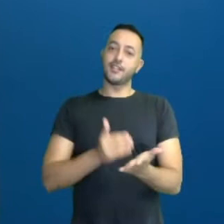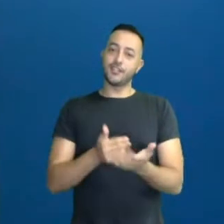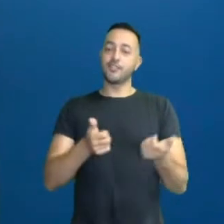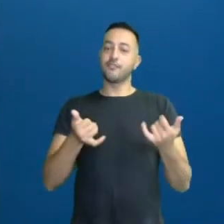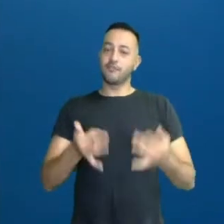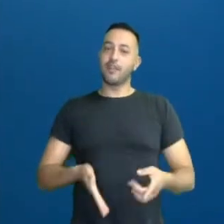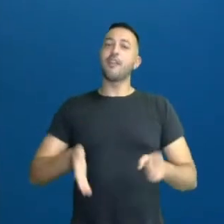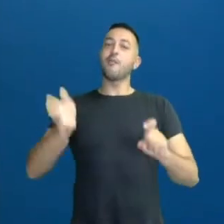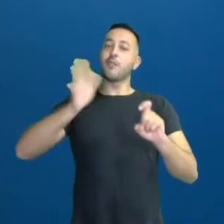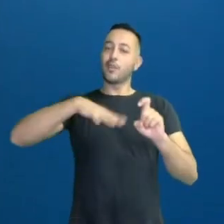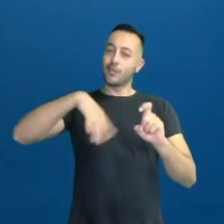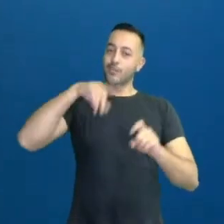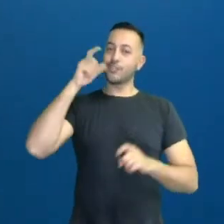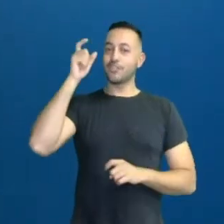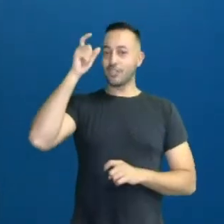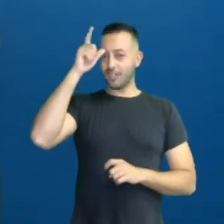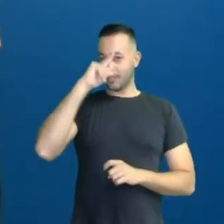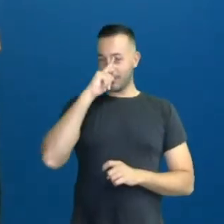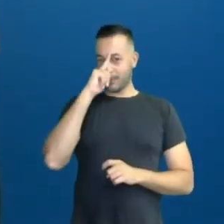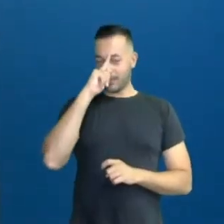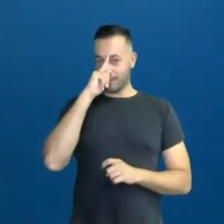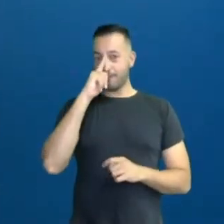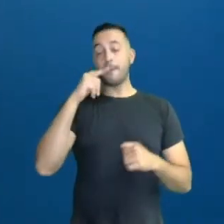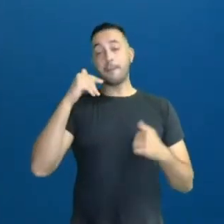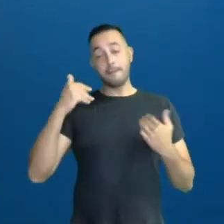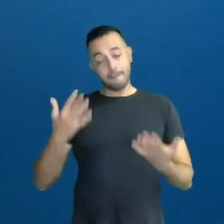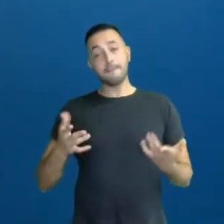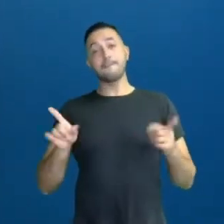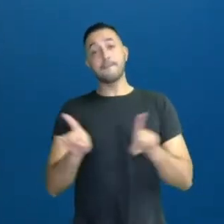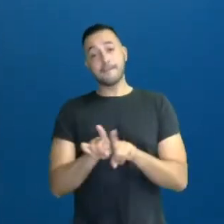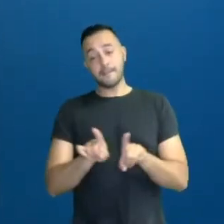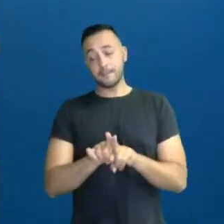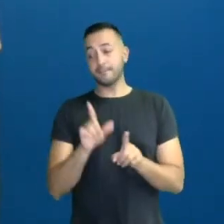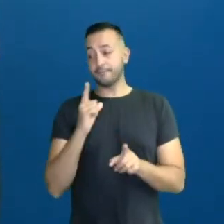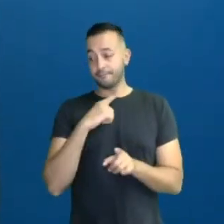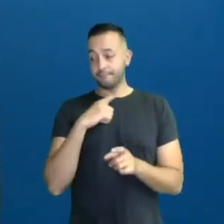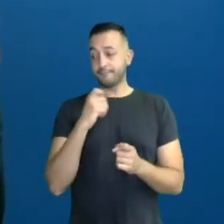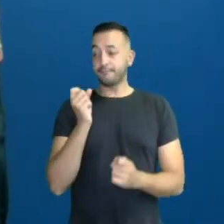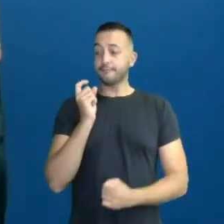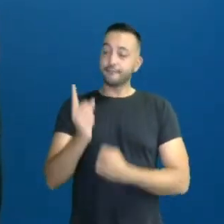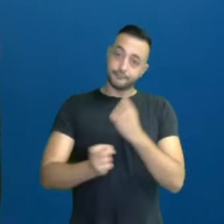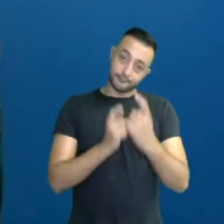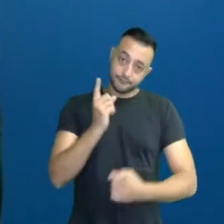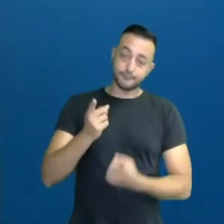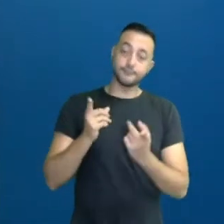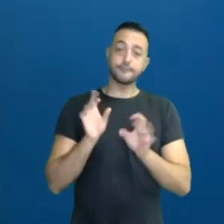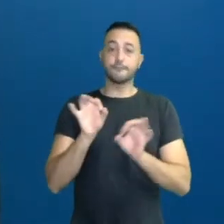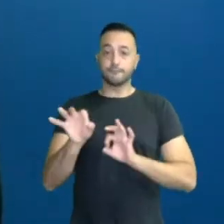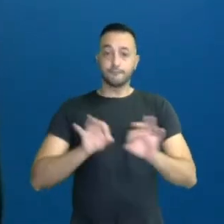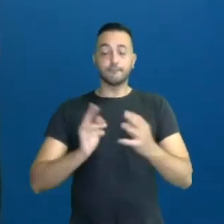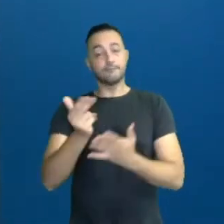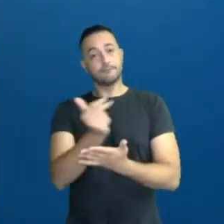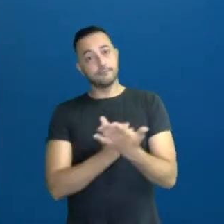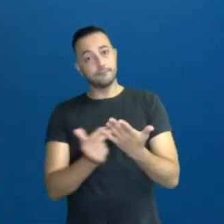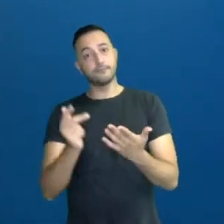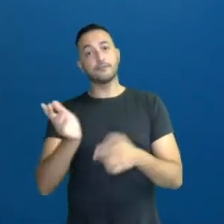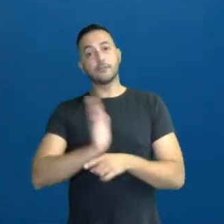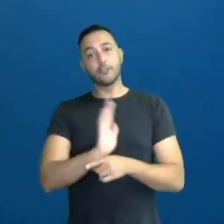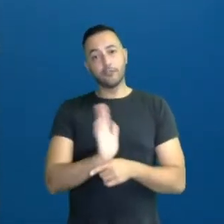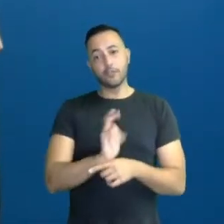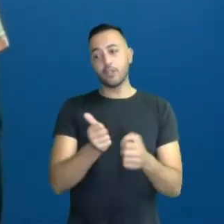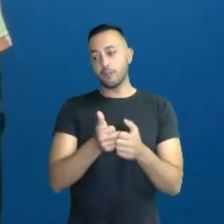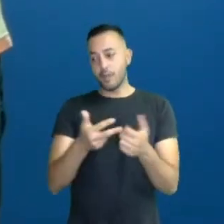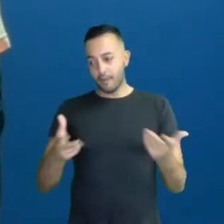da mitologia grega. Então também existem alguns produções em desenhos, em filmes,